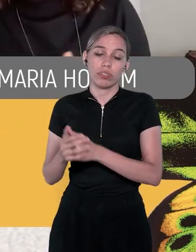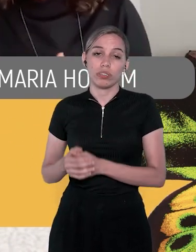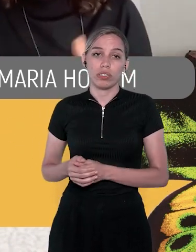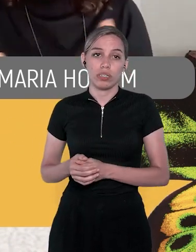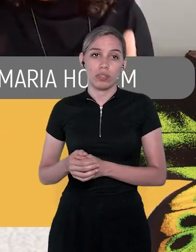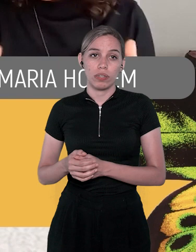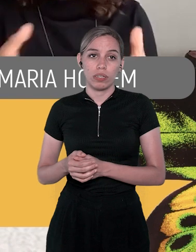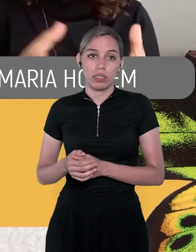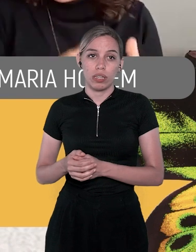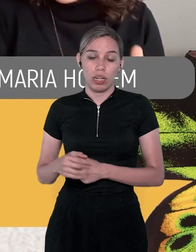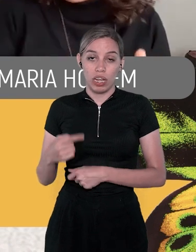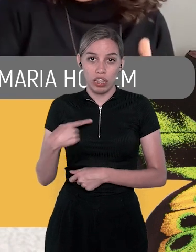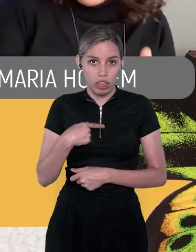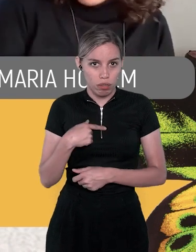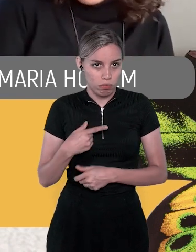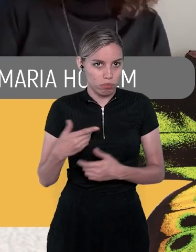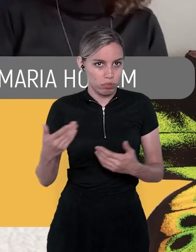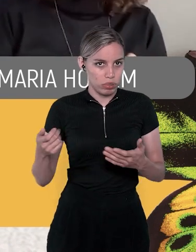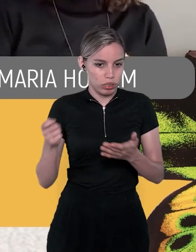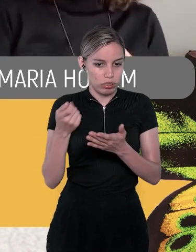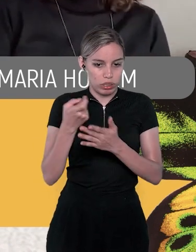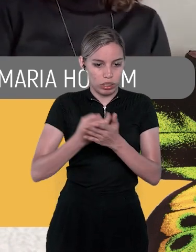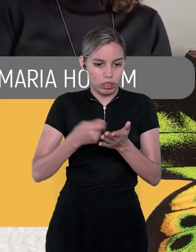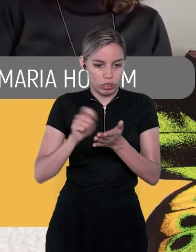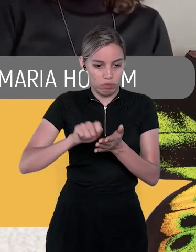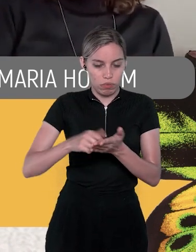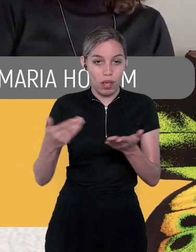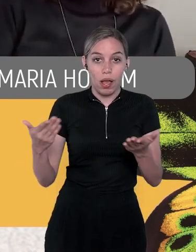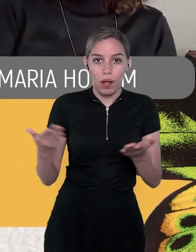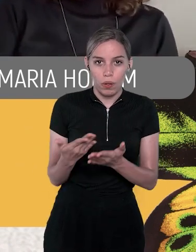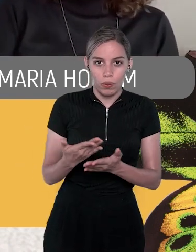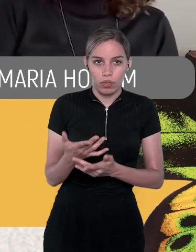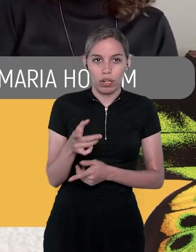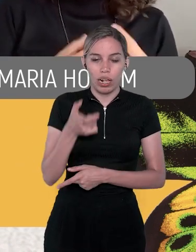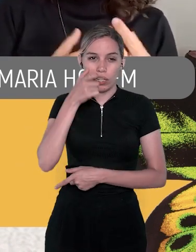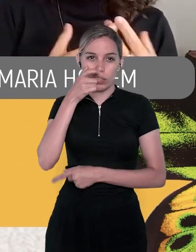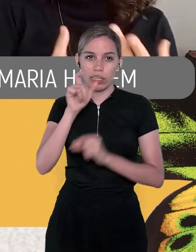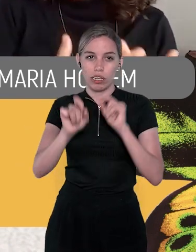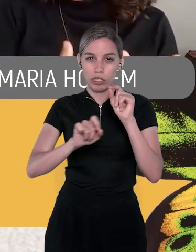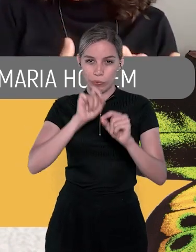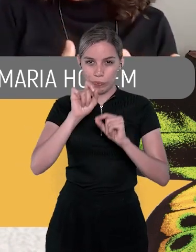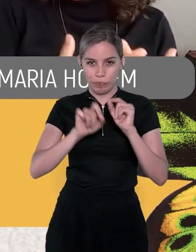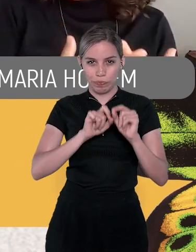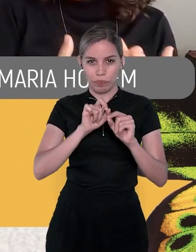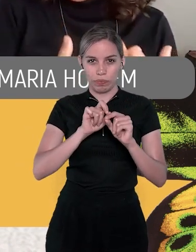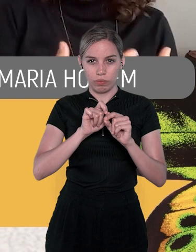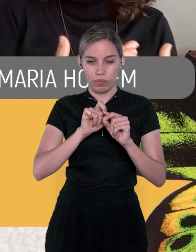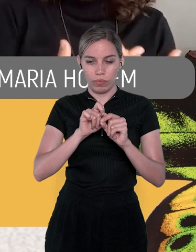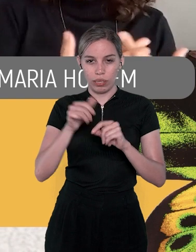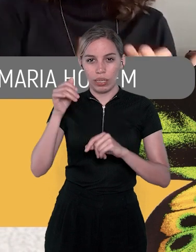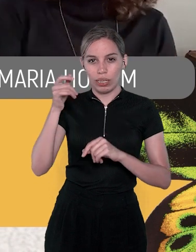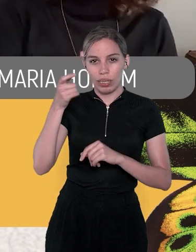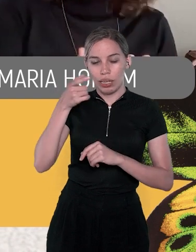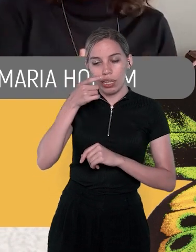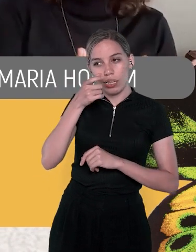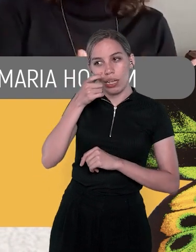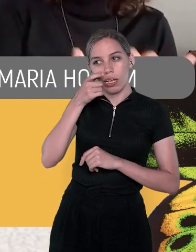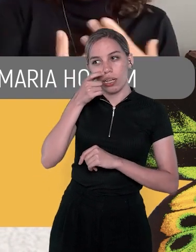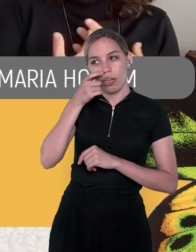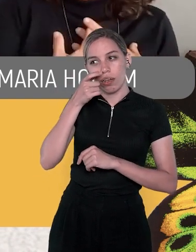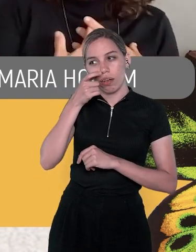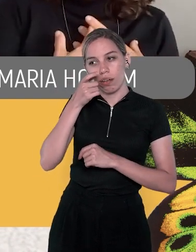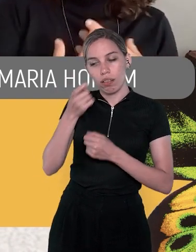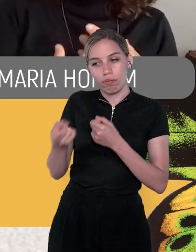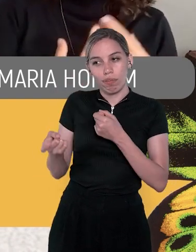eu escrevi na coluna da Folha hoje. É interessante o retorno do recalcado.